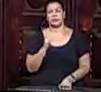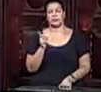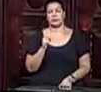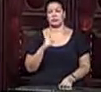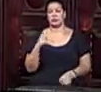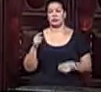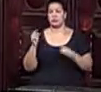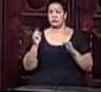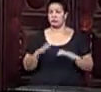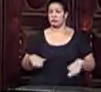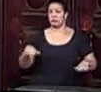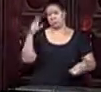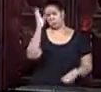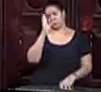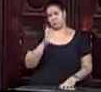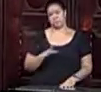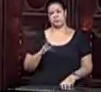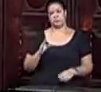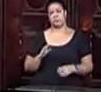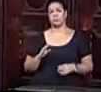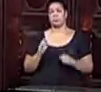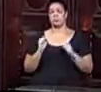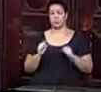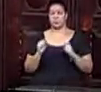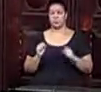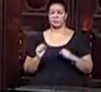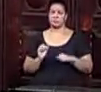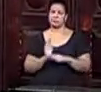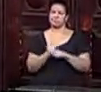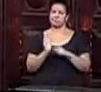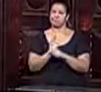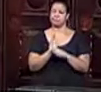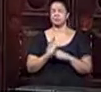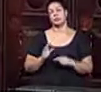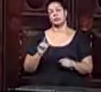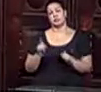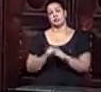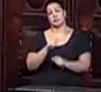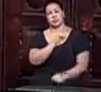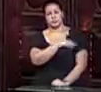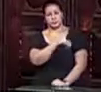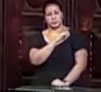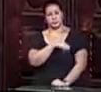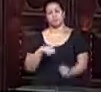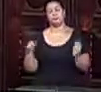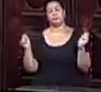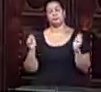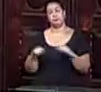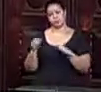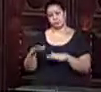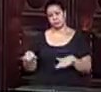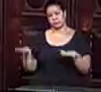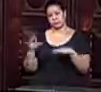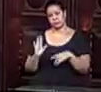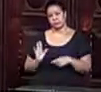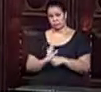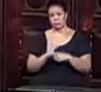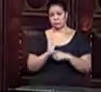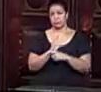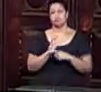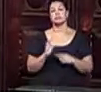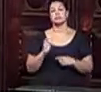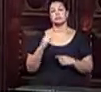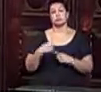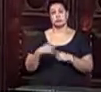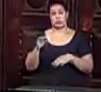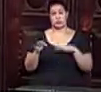no brasil o povo brasileiro a comunidade educacional possa perder portanto é um projeto muito importante